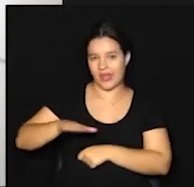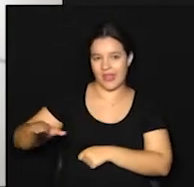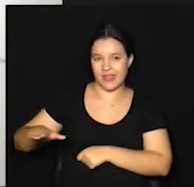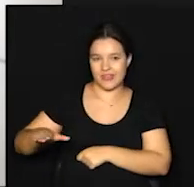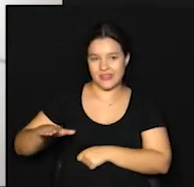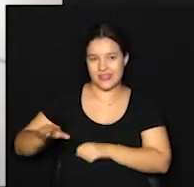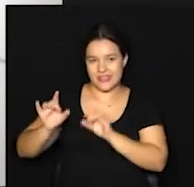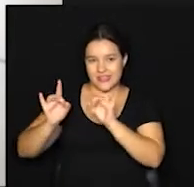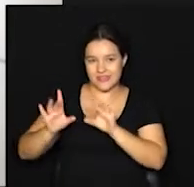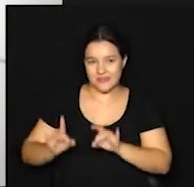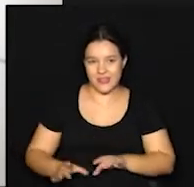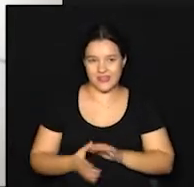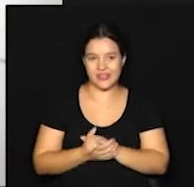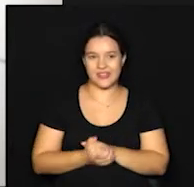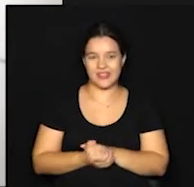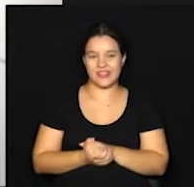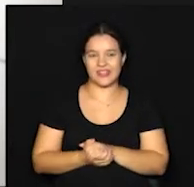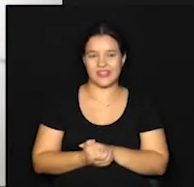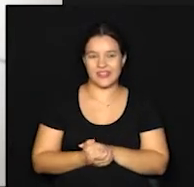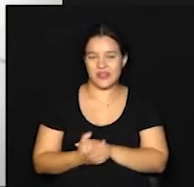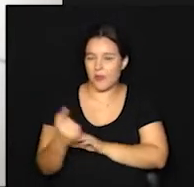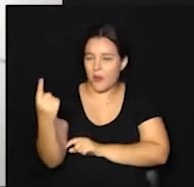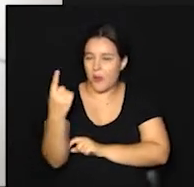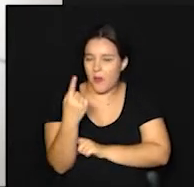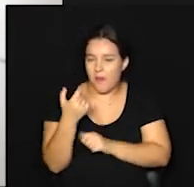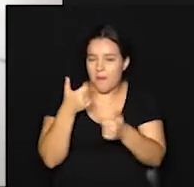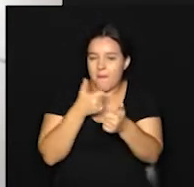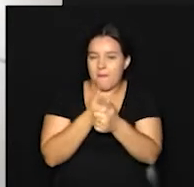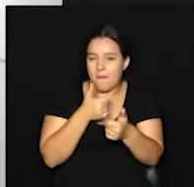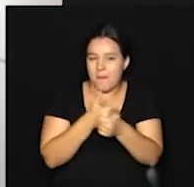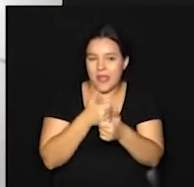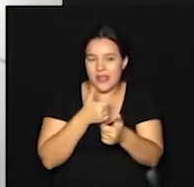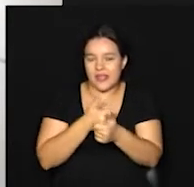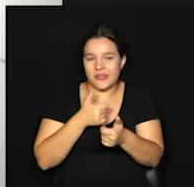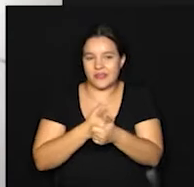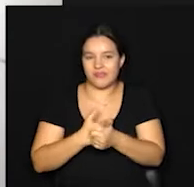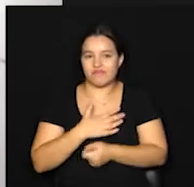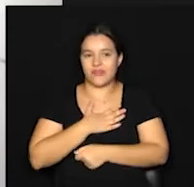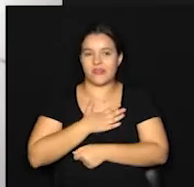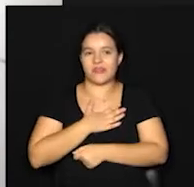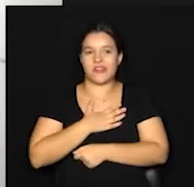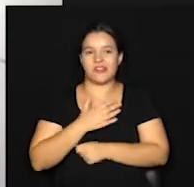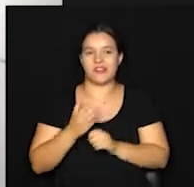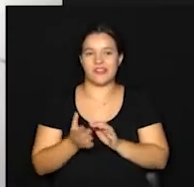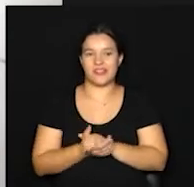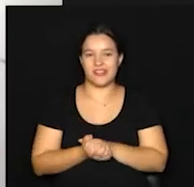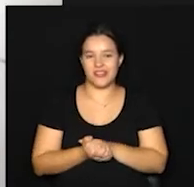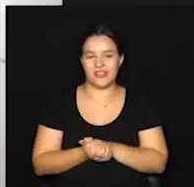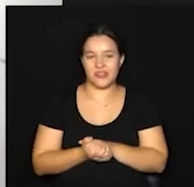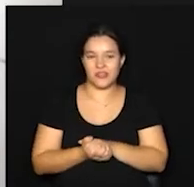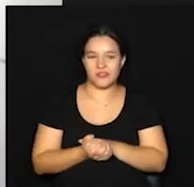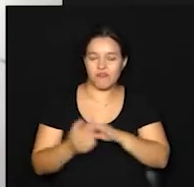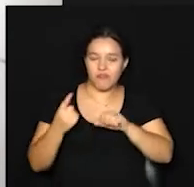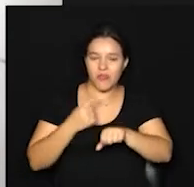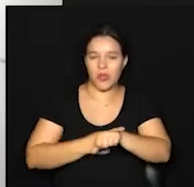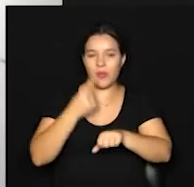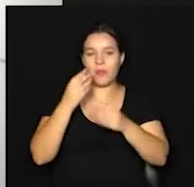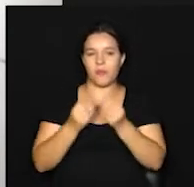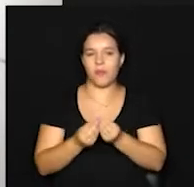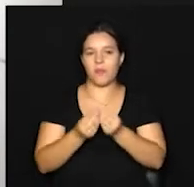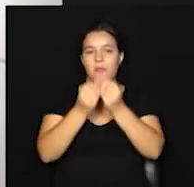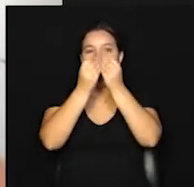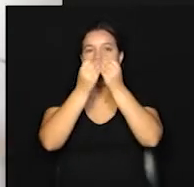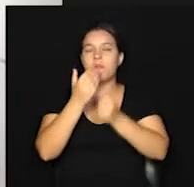meu lado, ele desceu do Papa Móvel, veio bem perto da gente, e aí eu naquela homilia eu pedia muito, eu